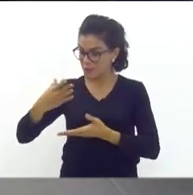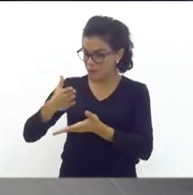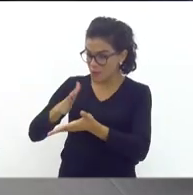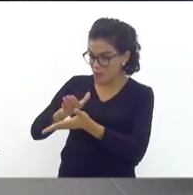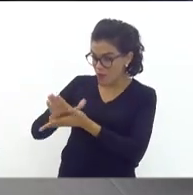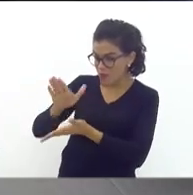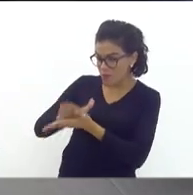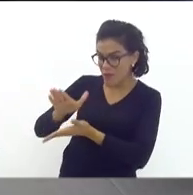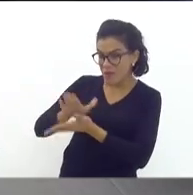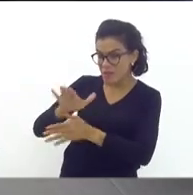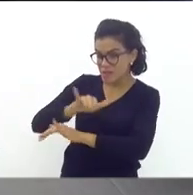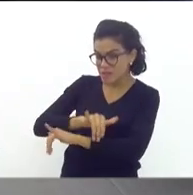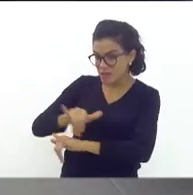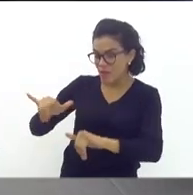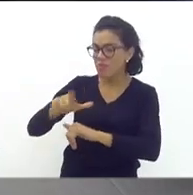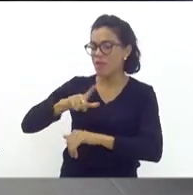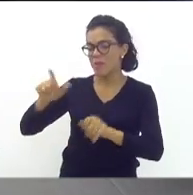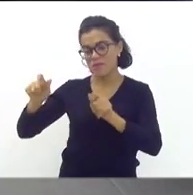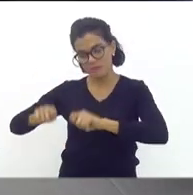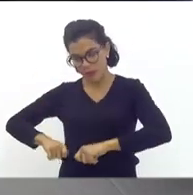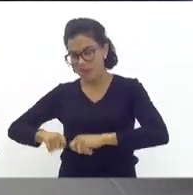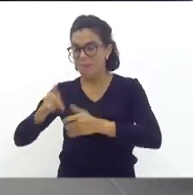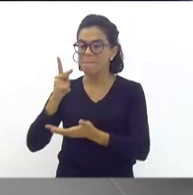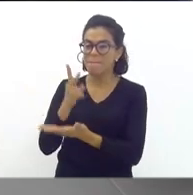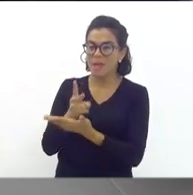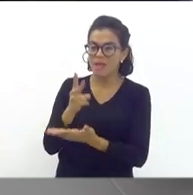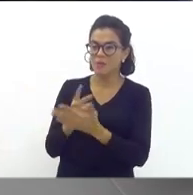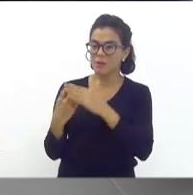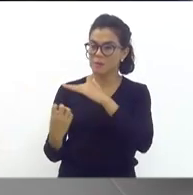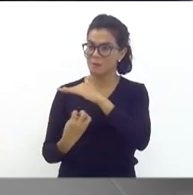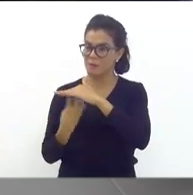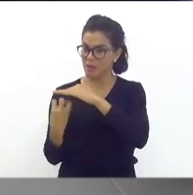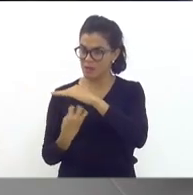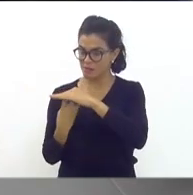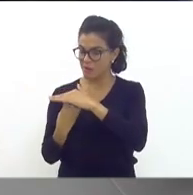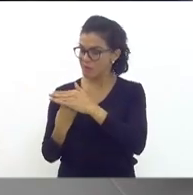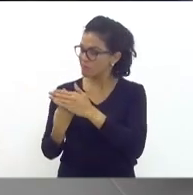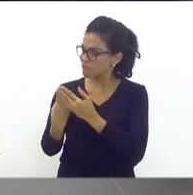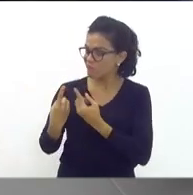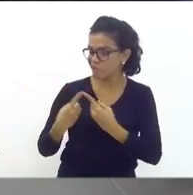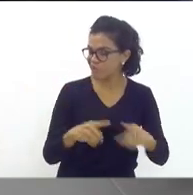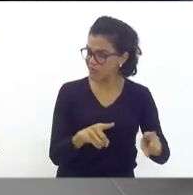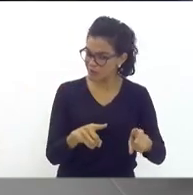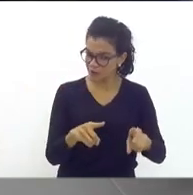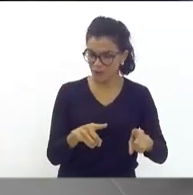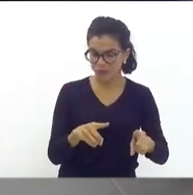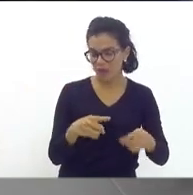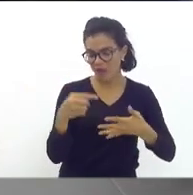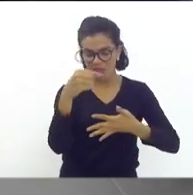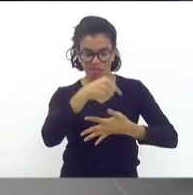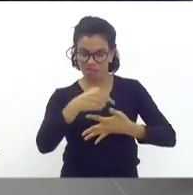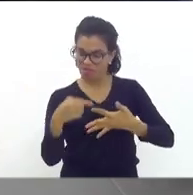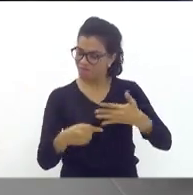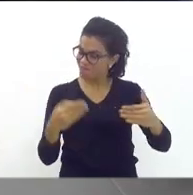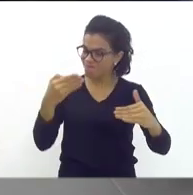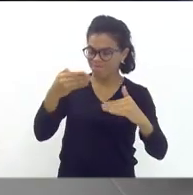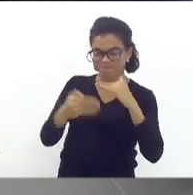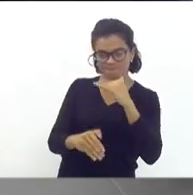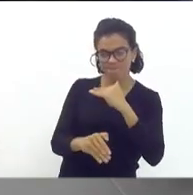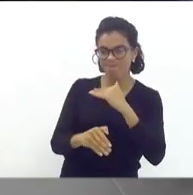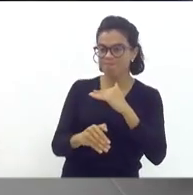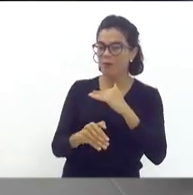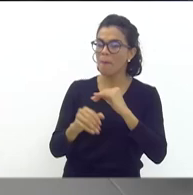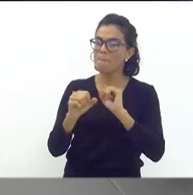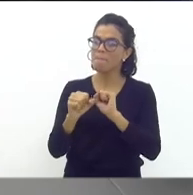ainda há possibilidade da própria concessionária é contestar para dizer que algum ponto possa